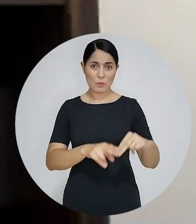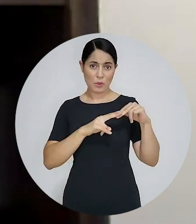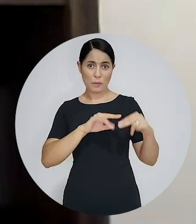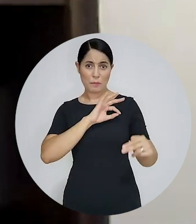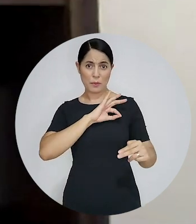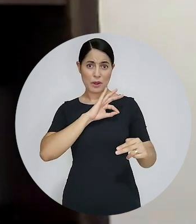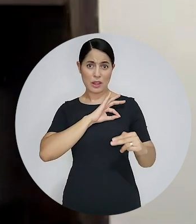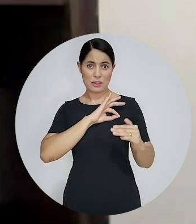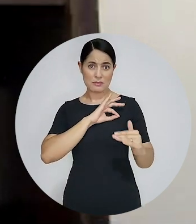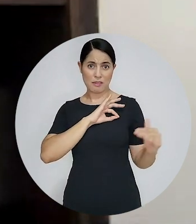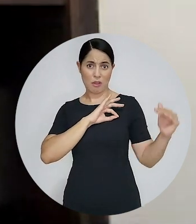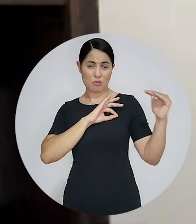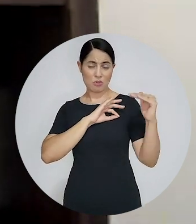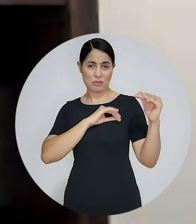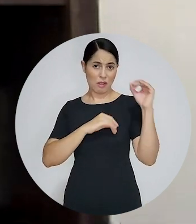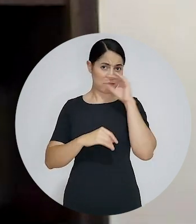Aliás,